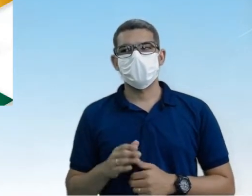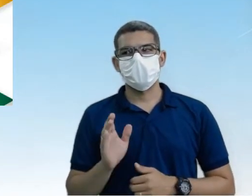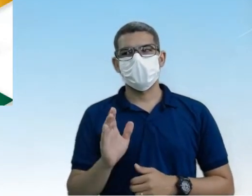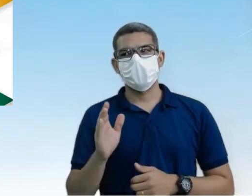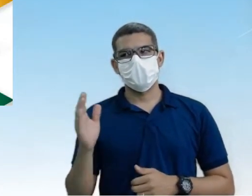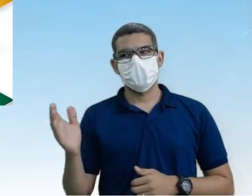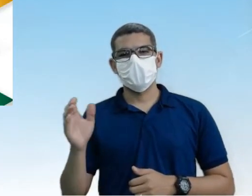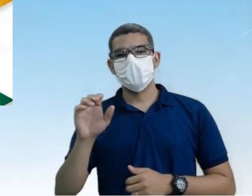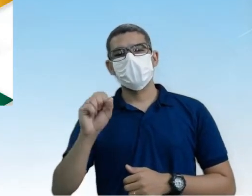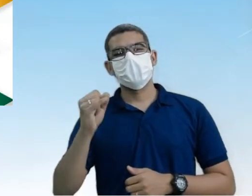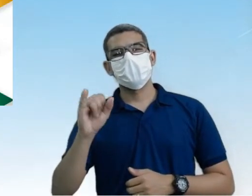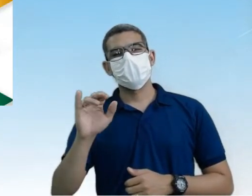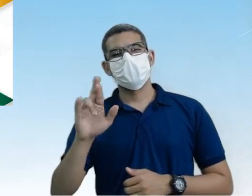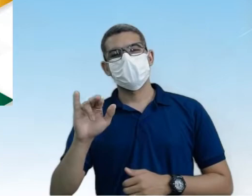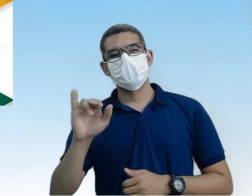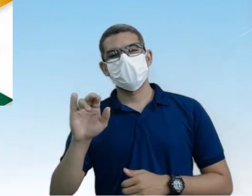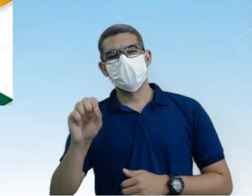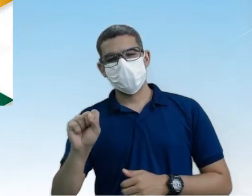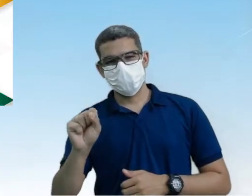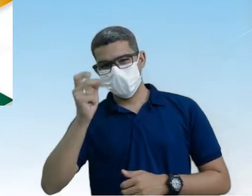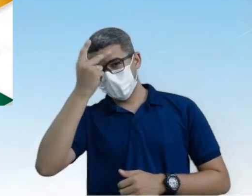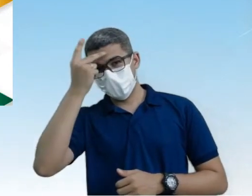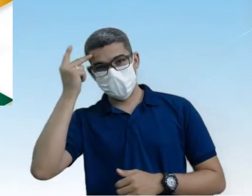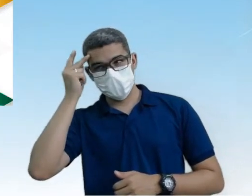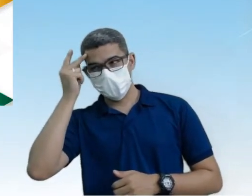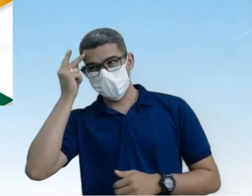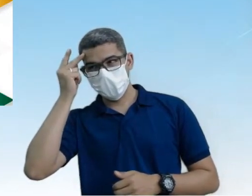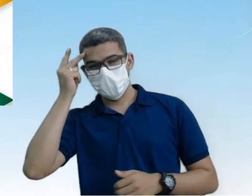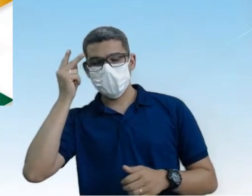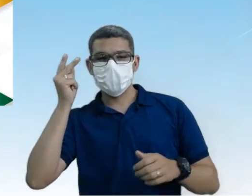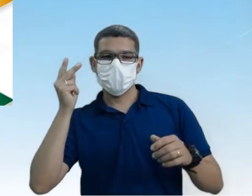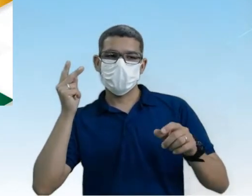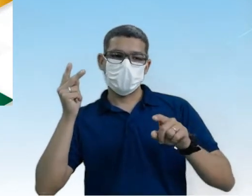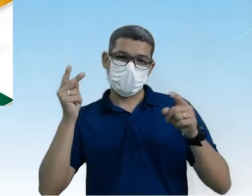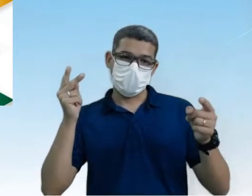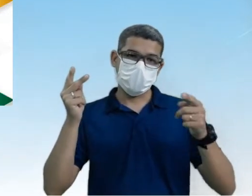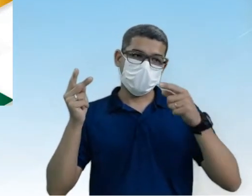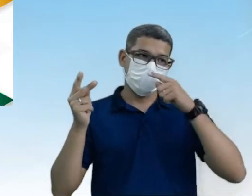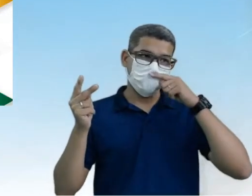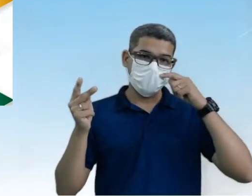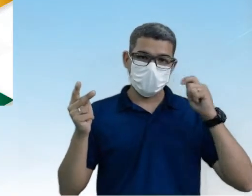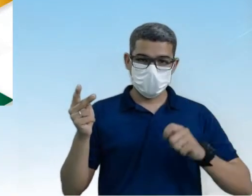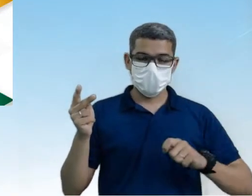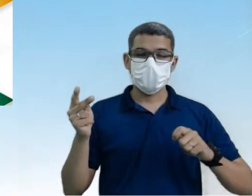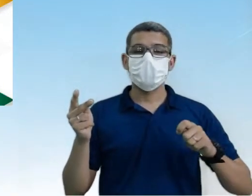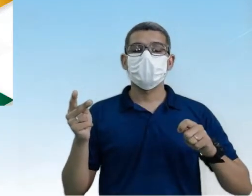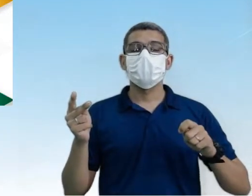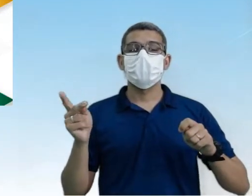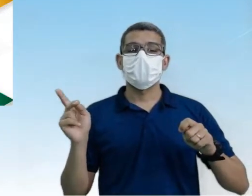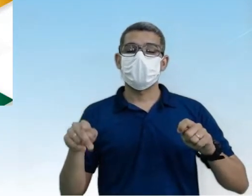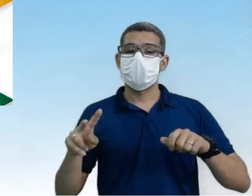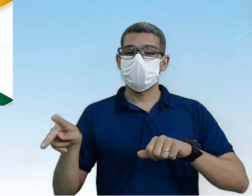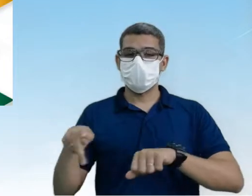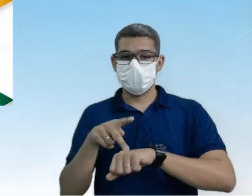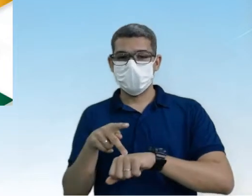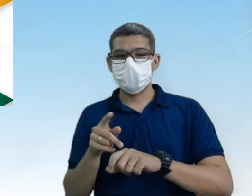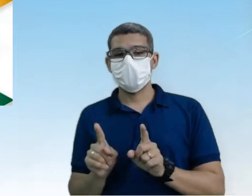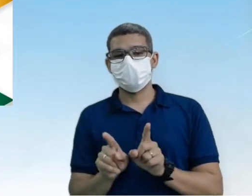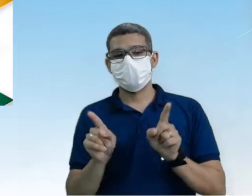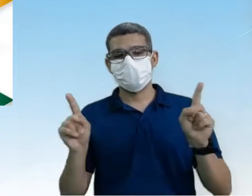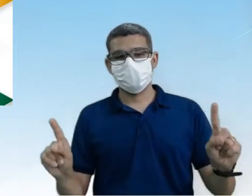os sírios, e do outro lado, nós temos Ukraine, os ucranianos, né? Então, são 2 países que